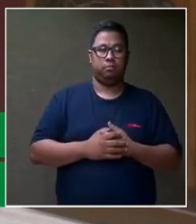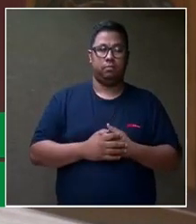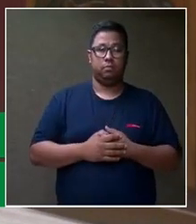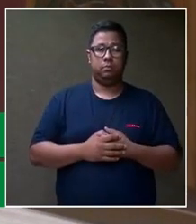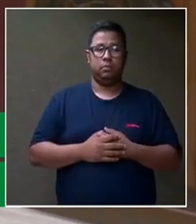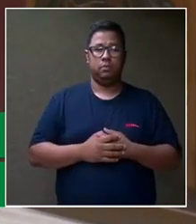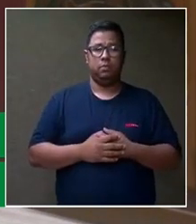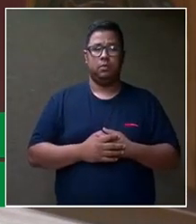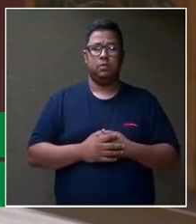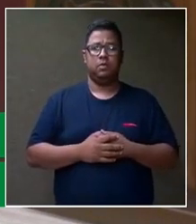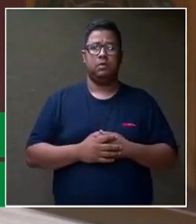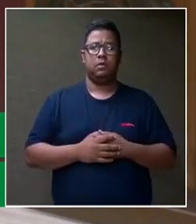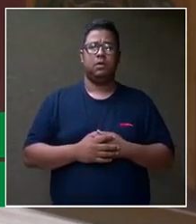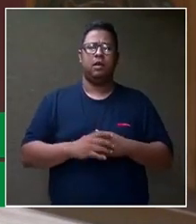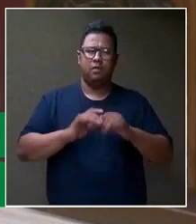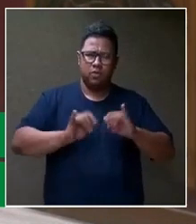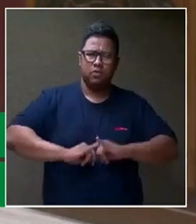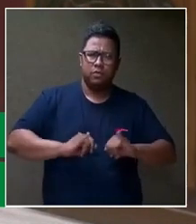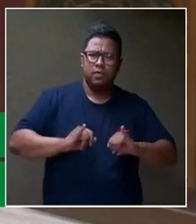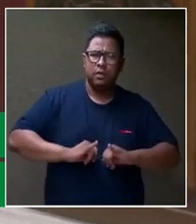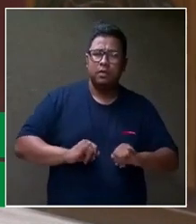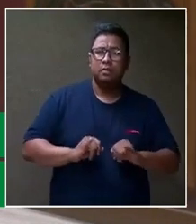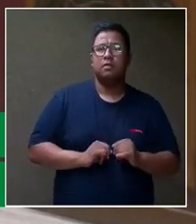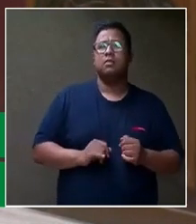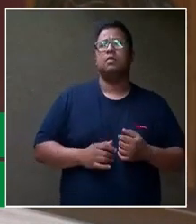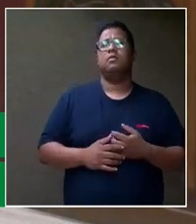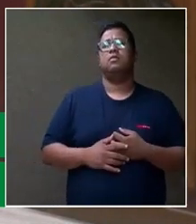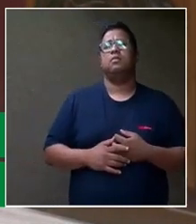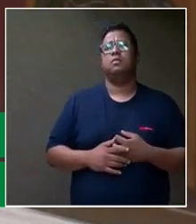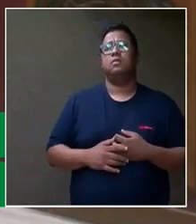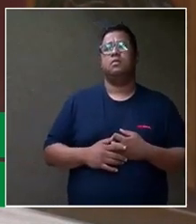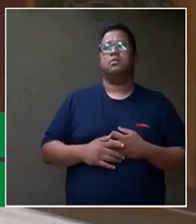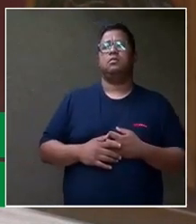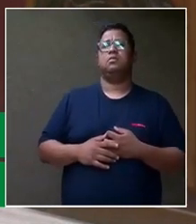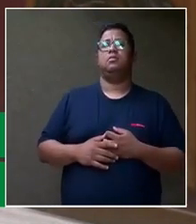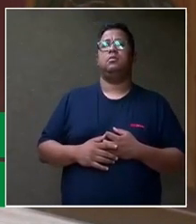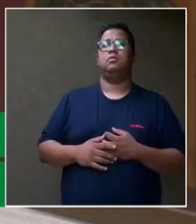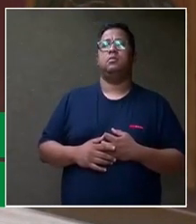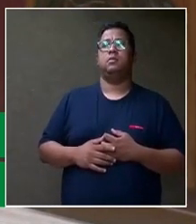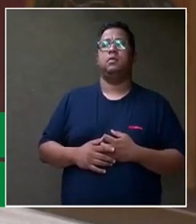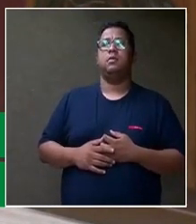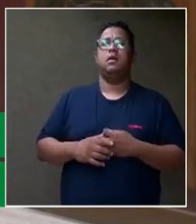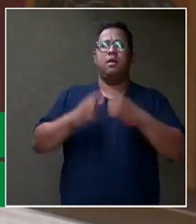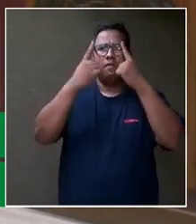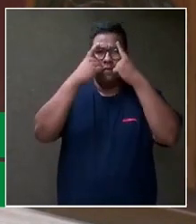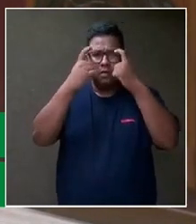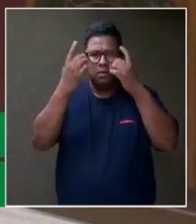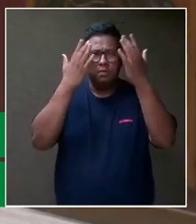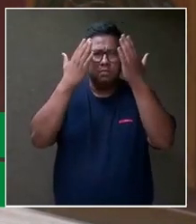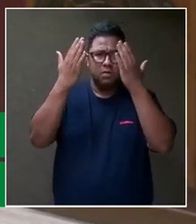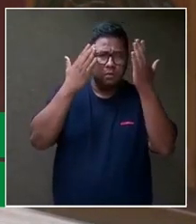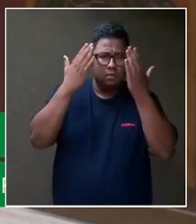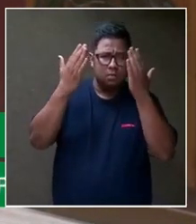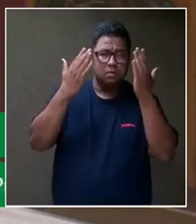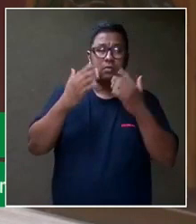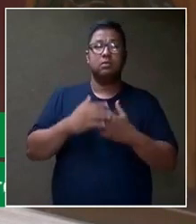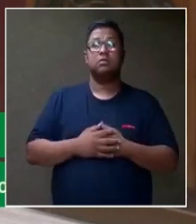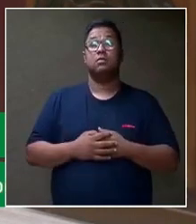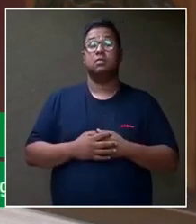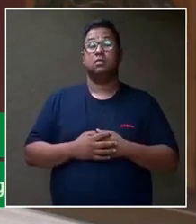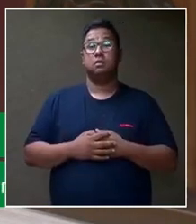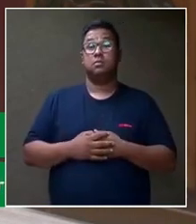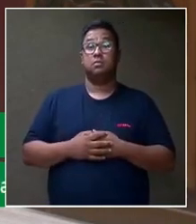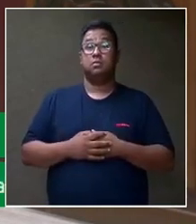dava sinais de que estava sofrendo, passando pelo ciclo da violência doméstica, de violência psicológica? Eu acho